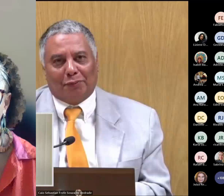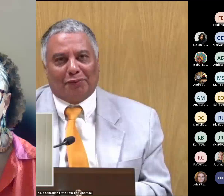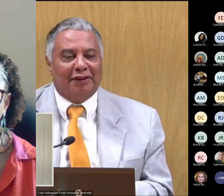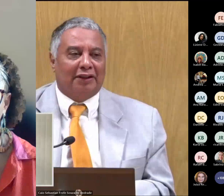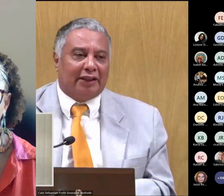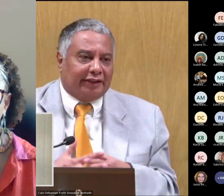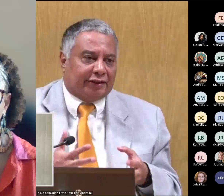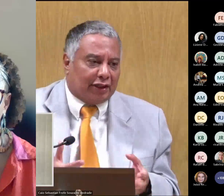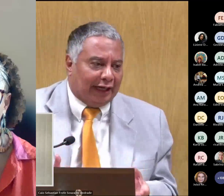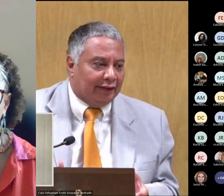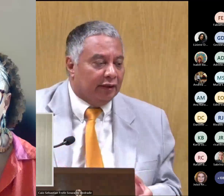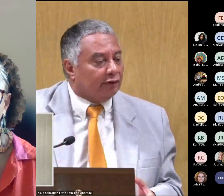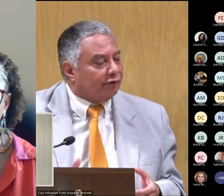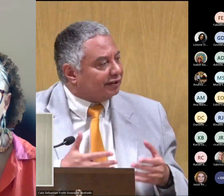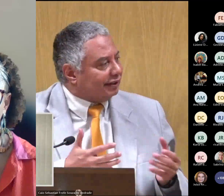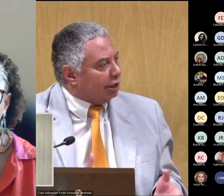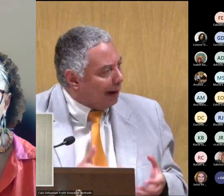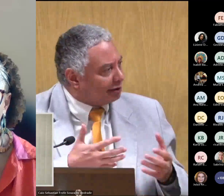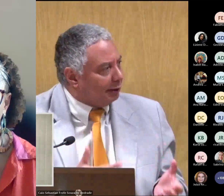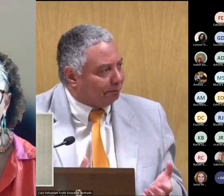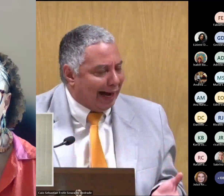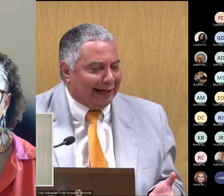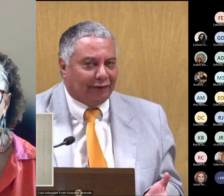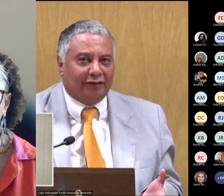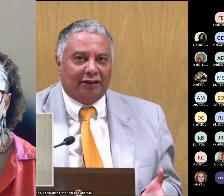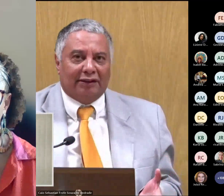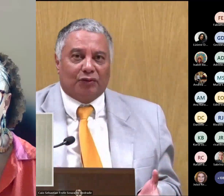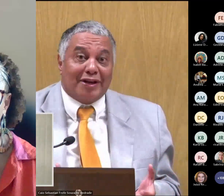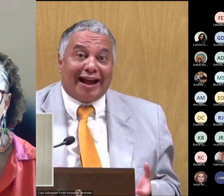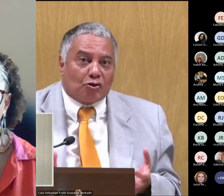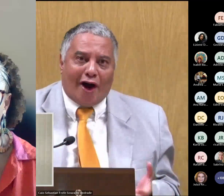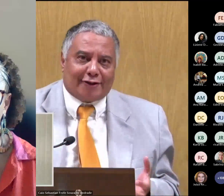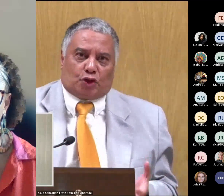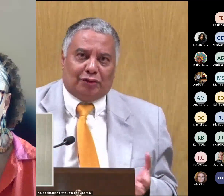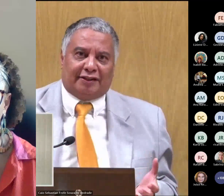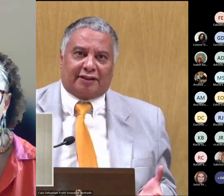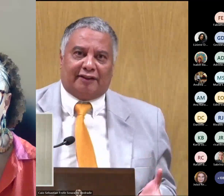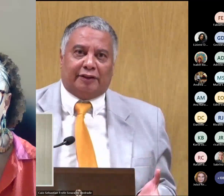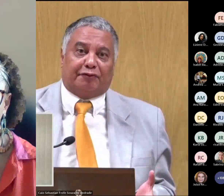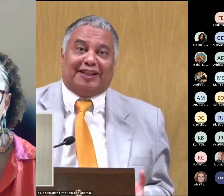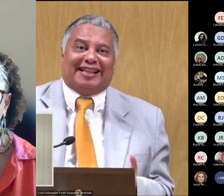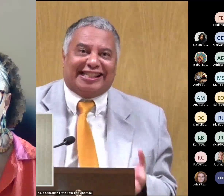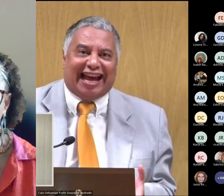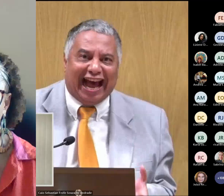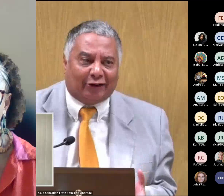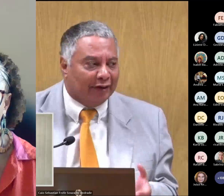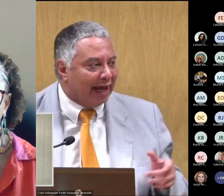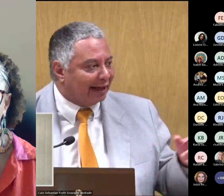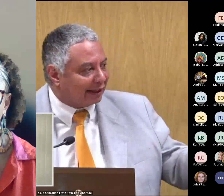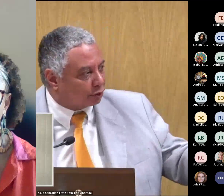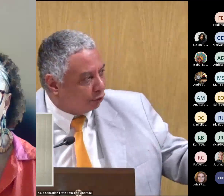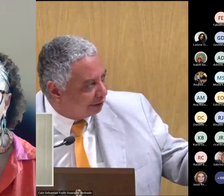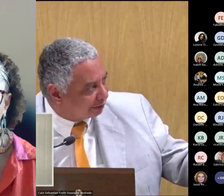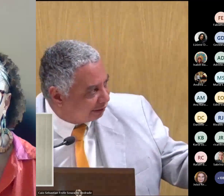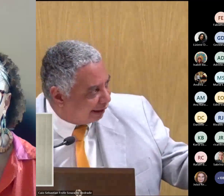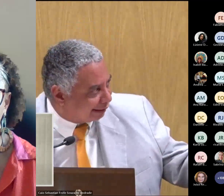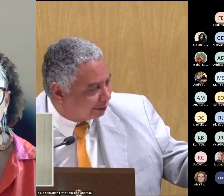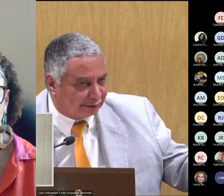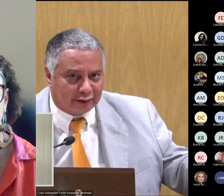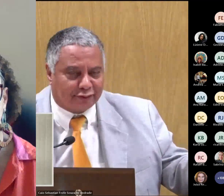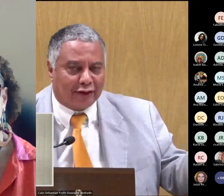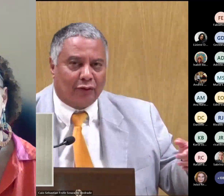público e disse olha vocês participaram do negócio da escravidão financiaram essas coisas que